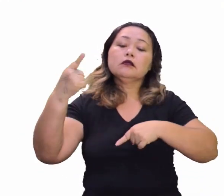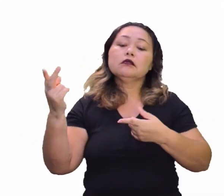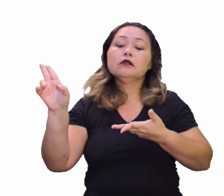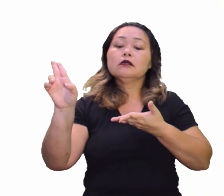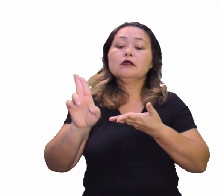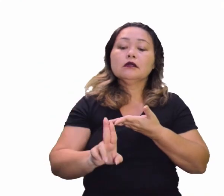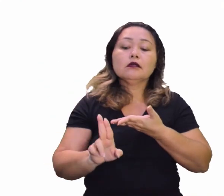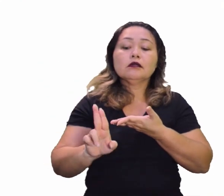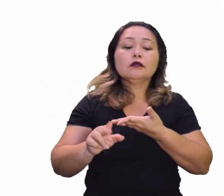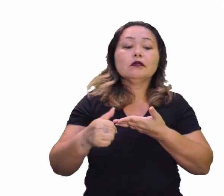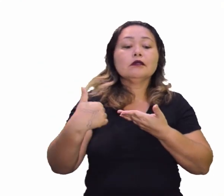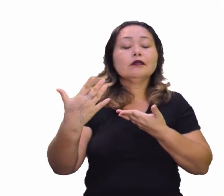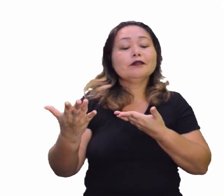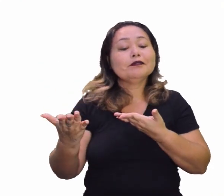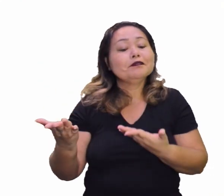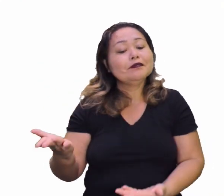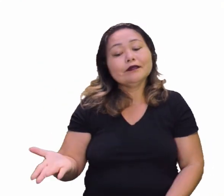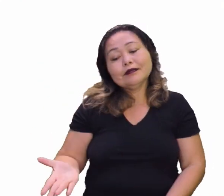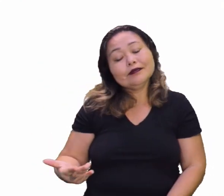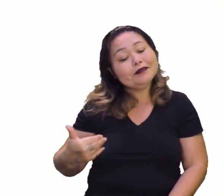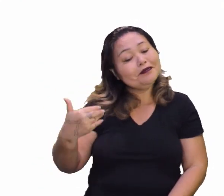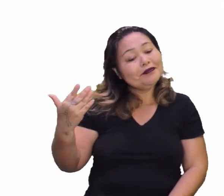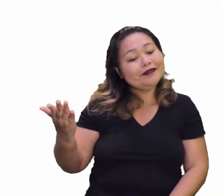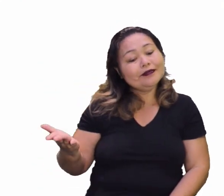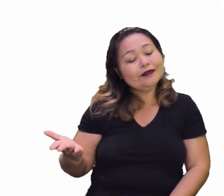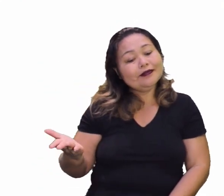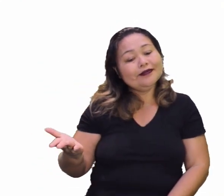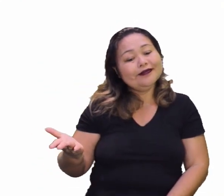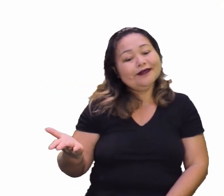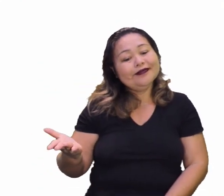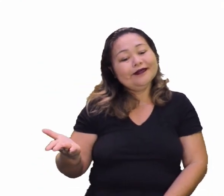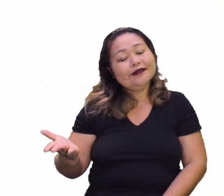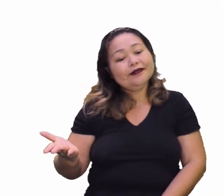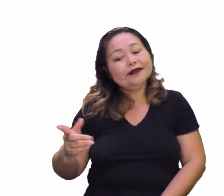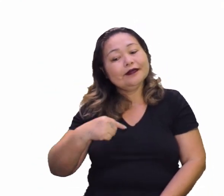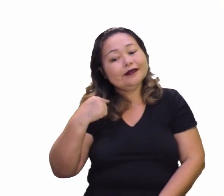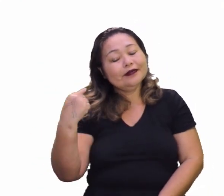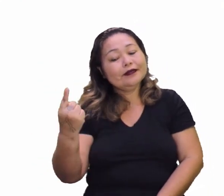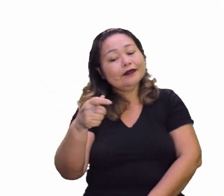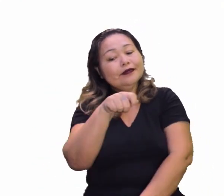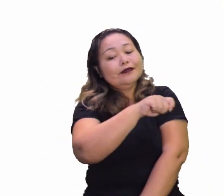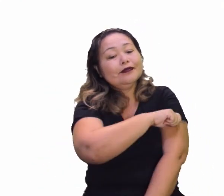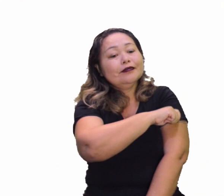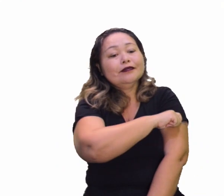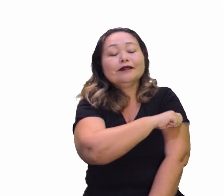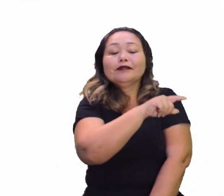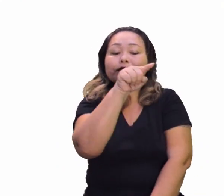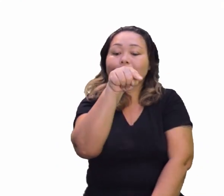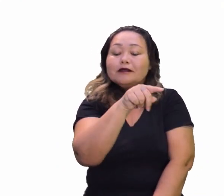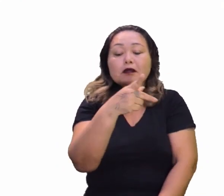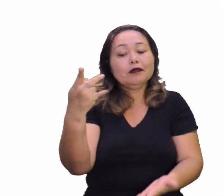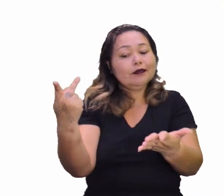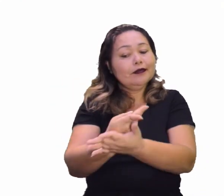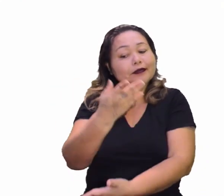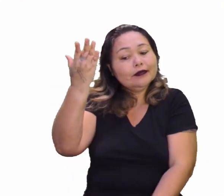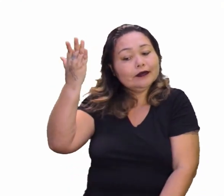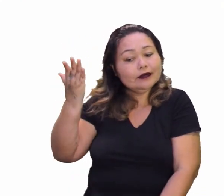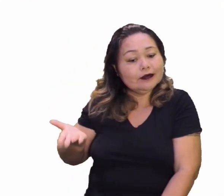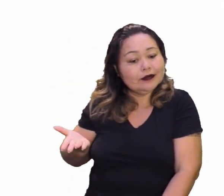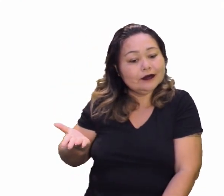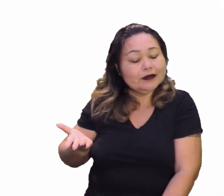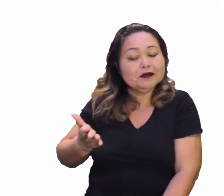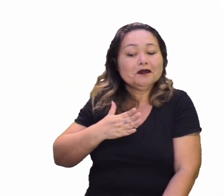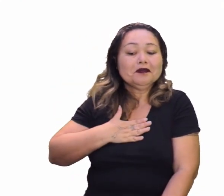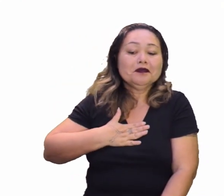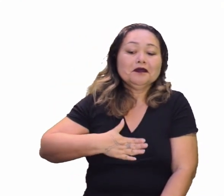se refere a, sem mais delongas, Rogério. Nosso querido aluno jamais erraria uma questão